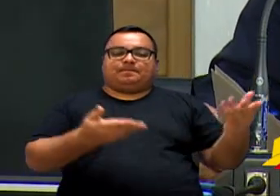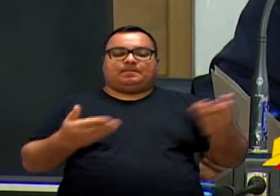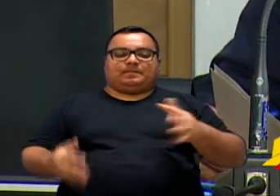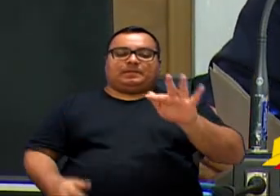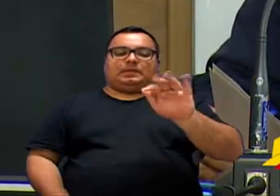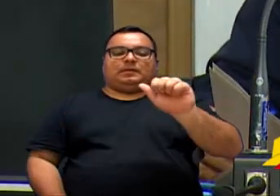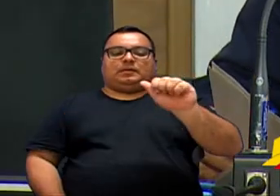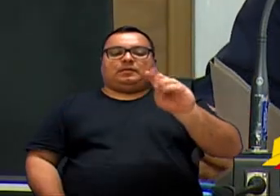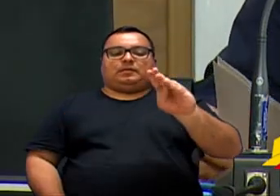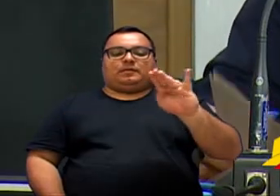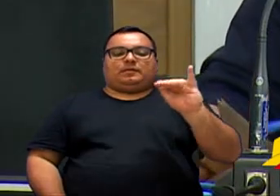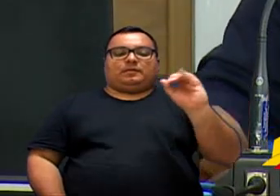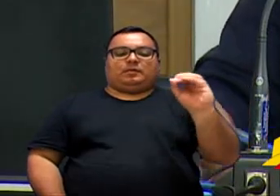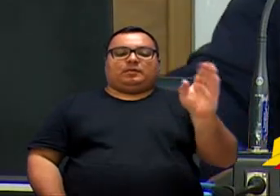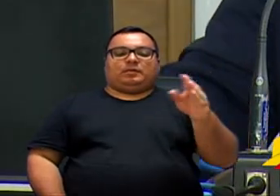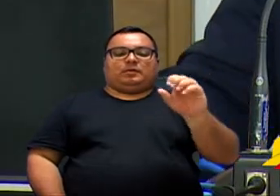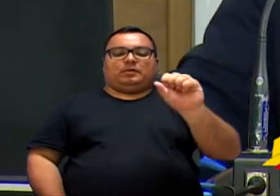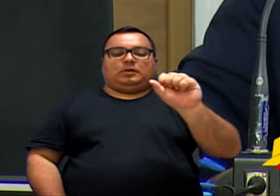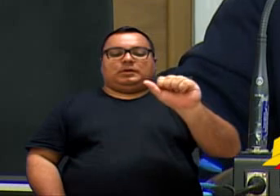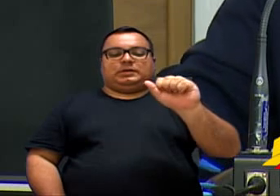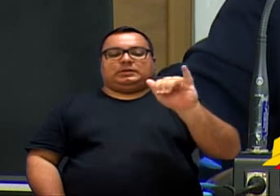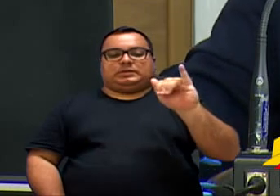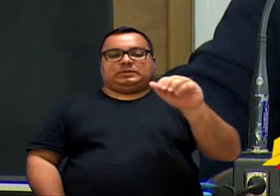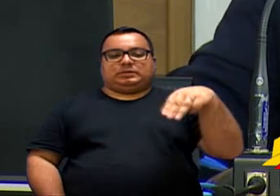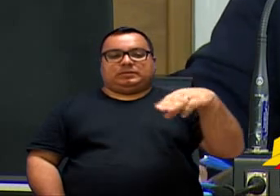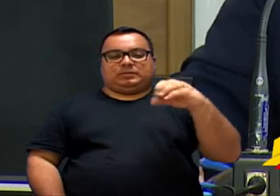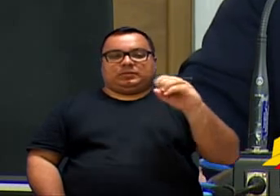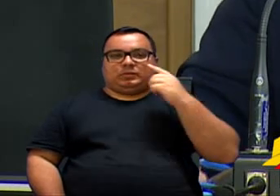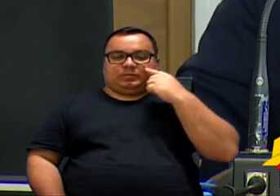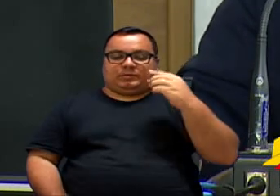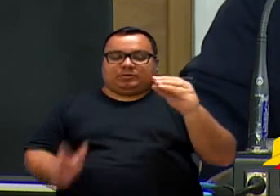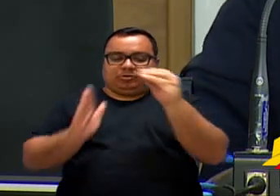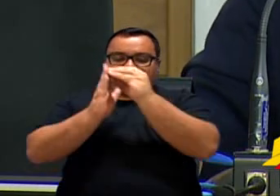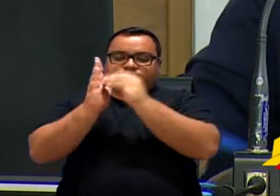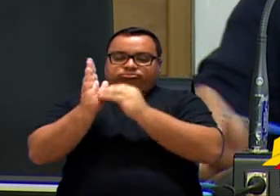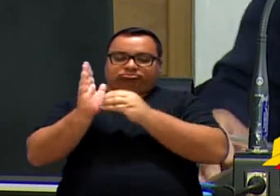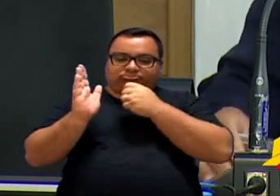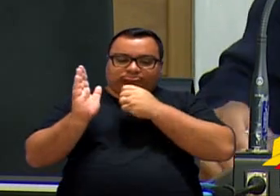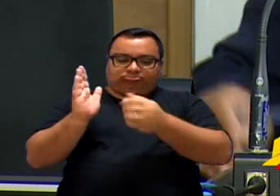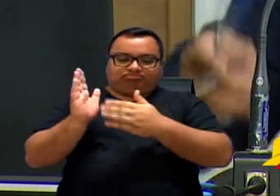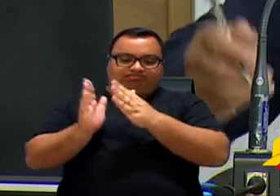Simoa. Iniciando a leitura dos requerimentos verbais.